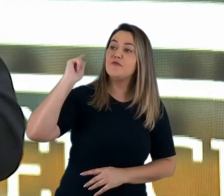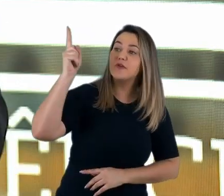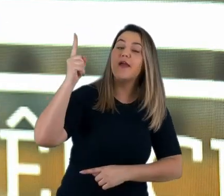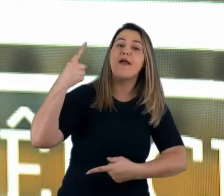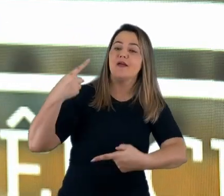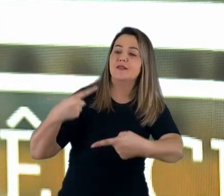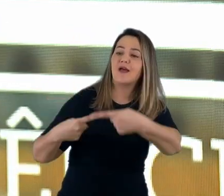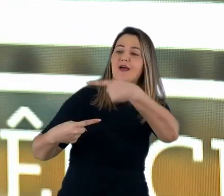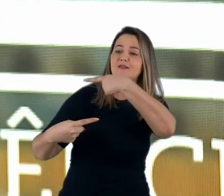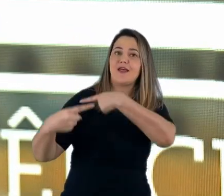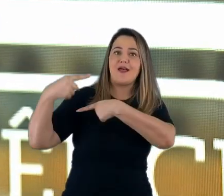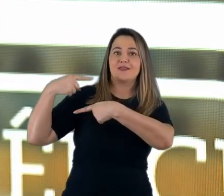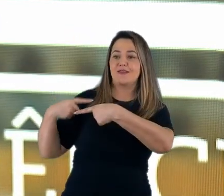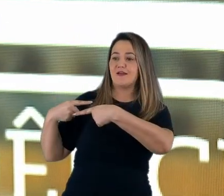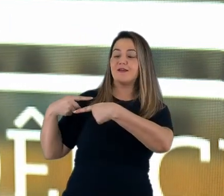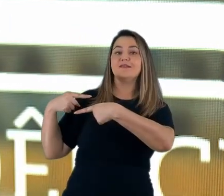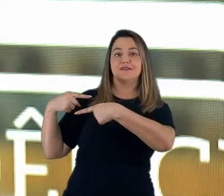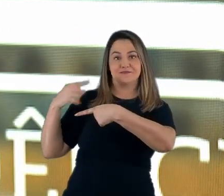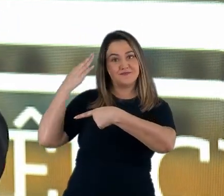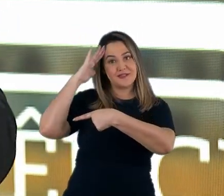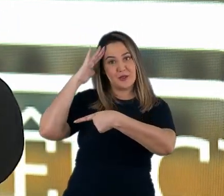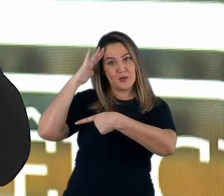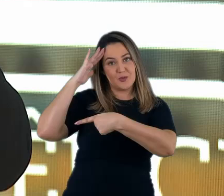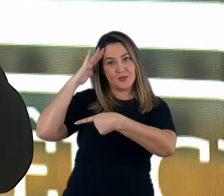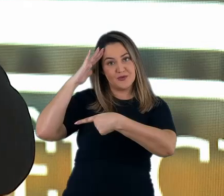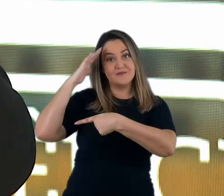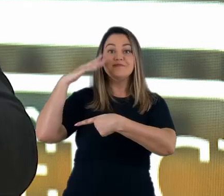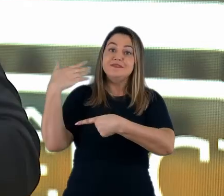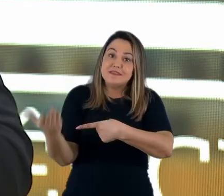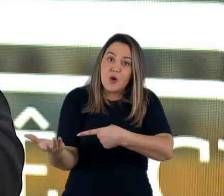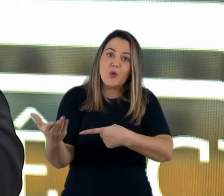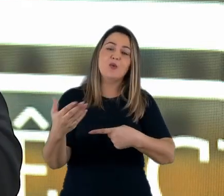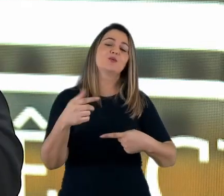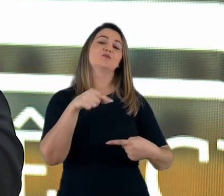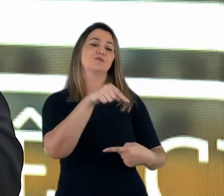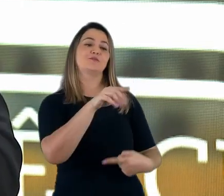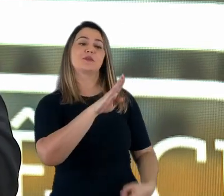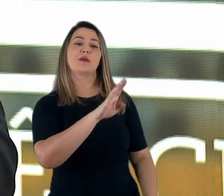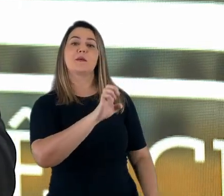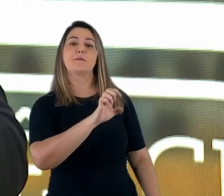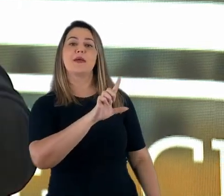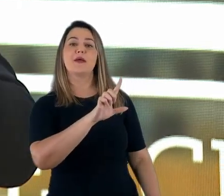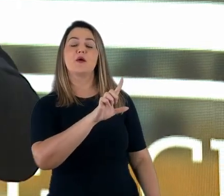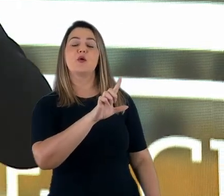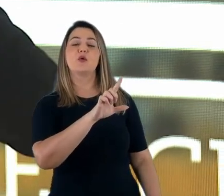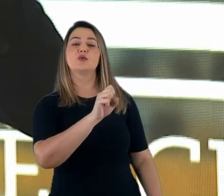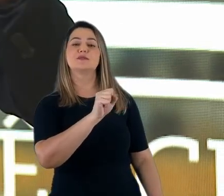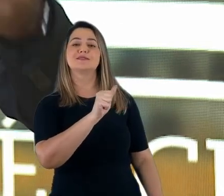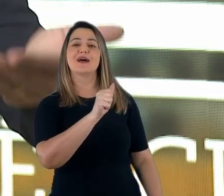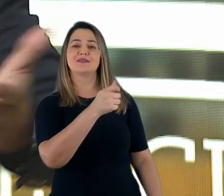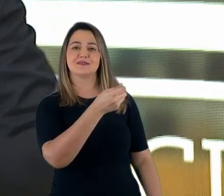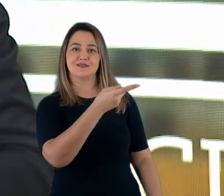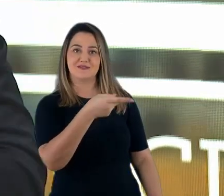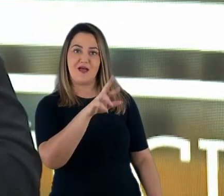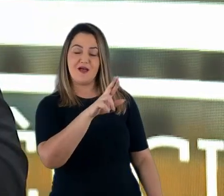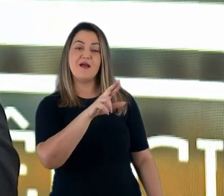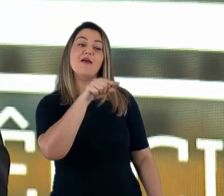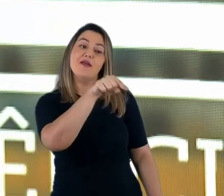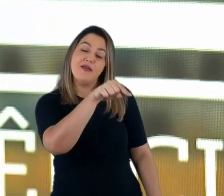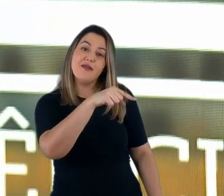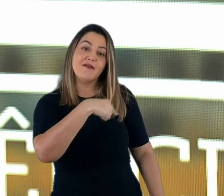O mesmo acontece com Belsazar. Ele era filho de Nabucodonosor no sentido de ser descendente